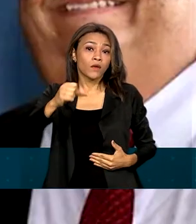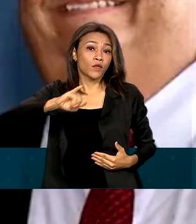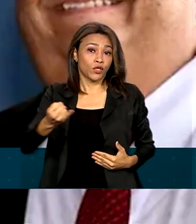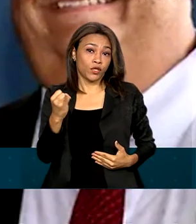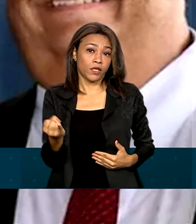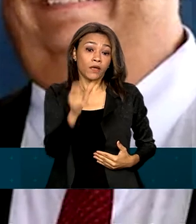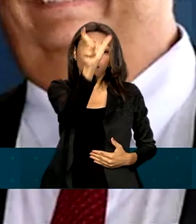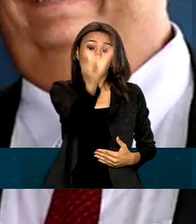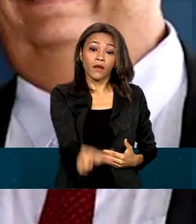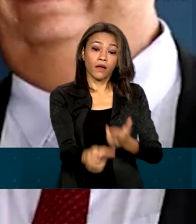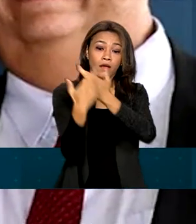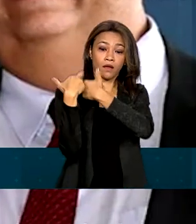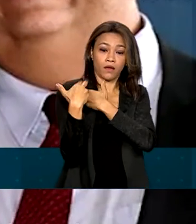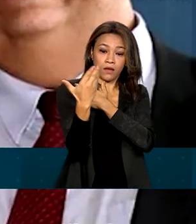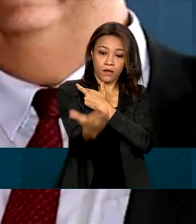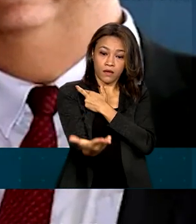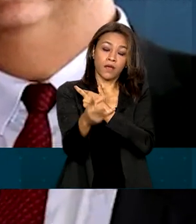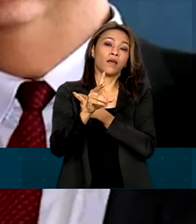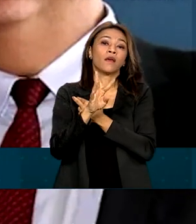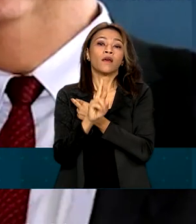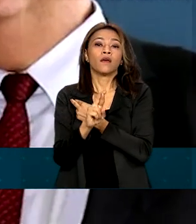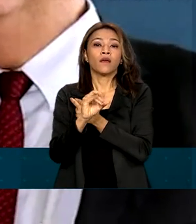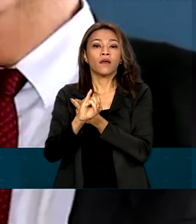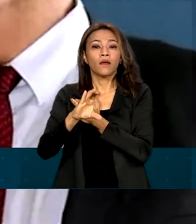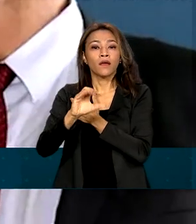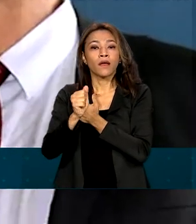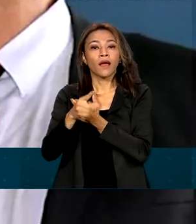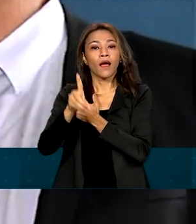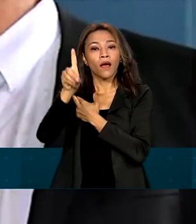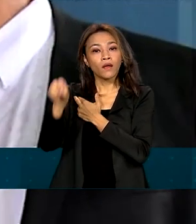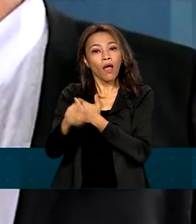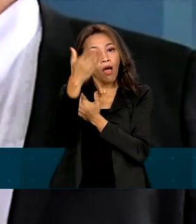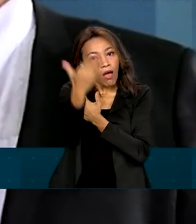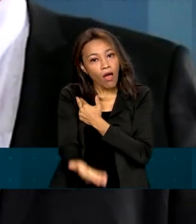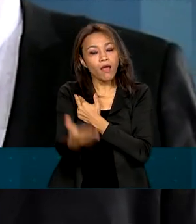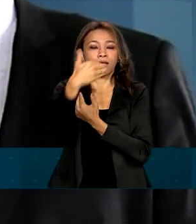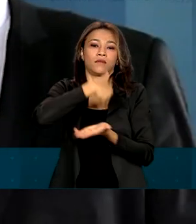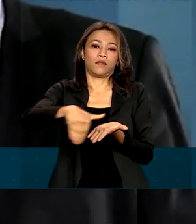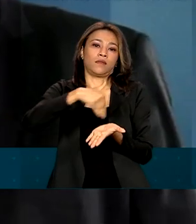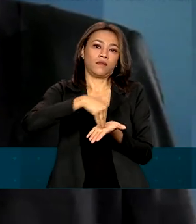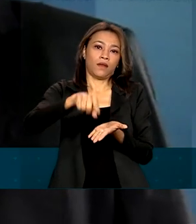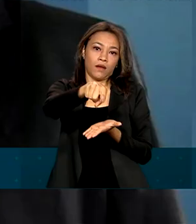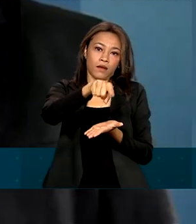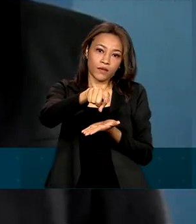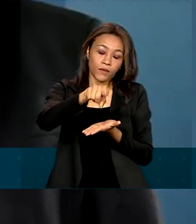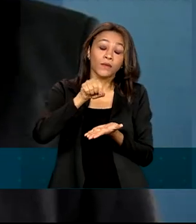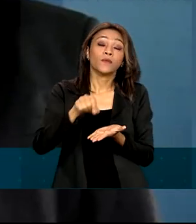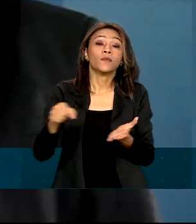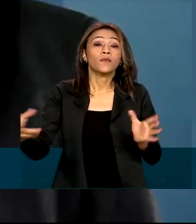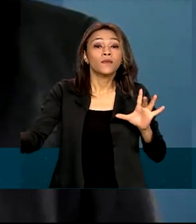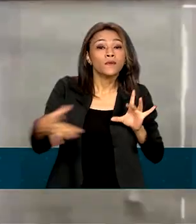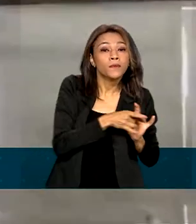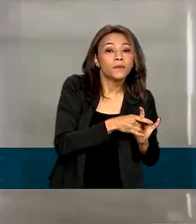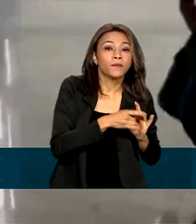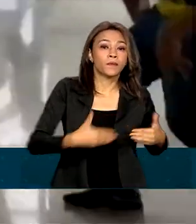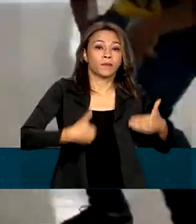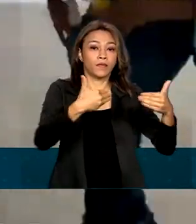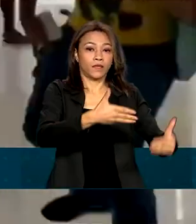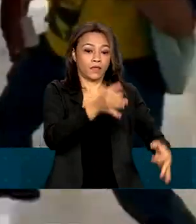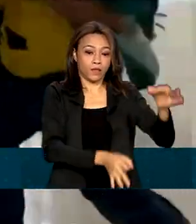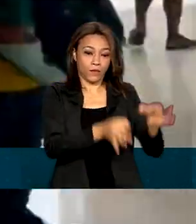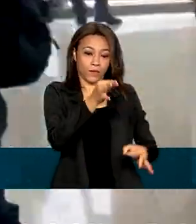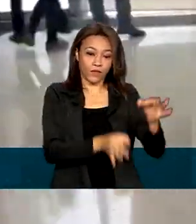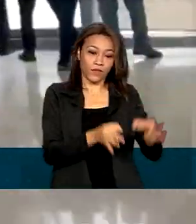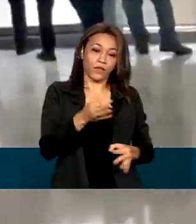O interventor é Ricardo Garcia Capelli, nomeado secretário executivo do Ministério da Justiça. A